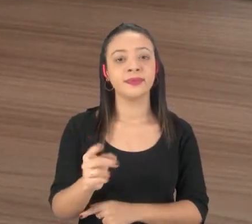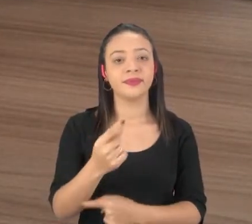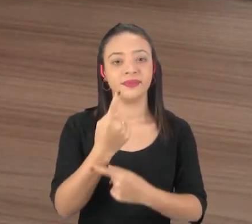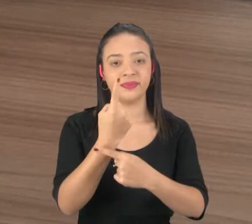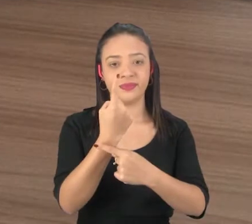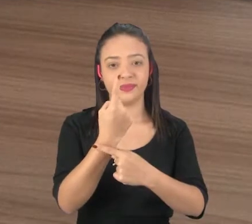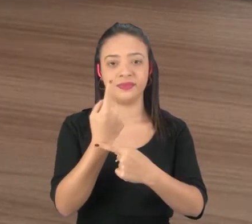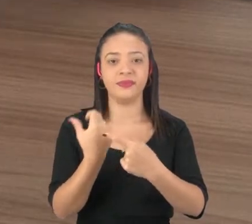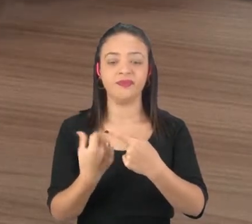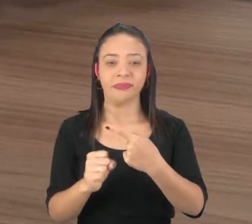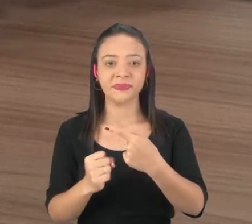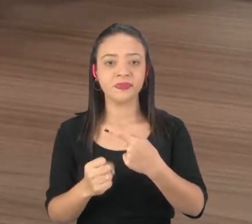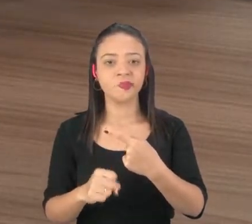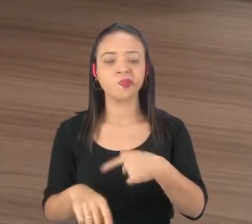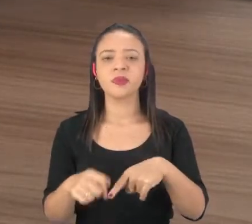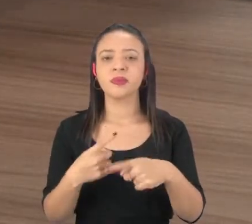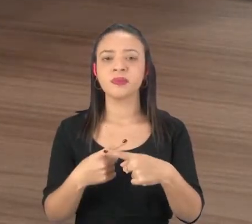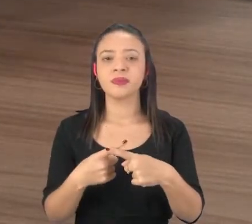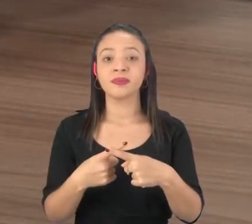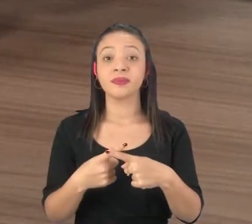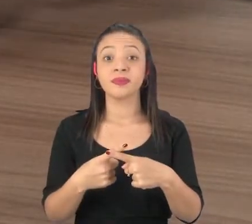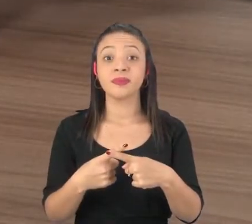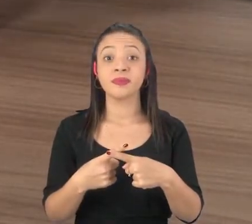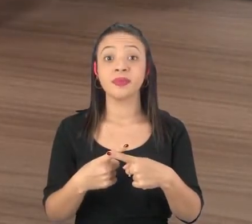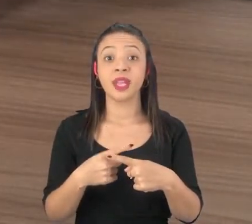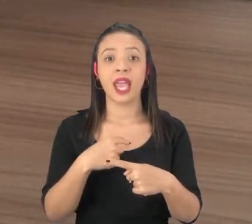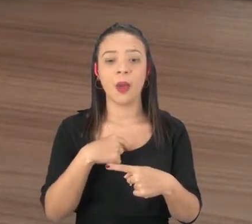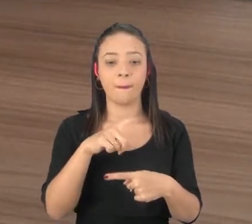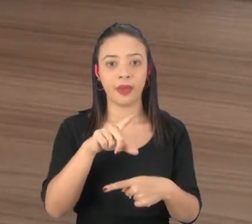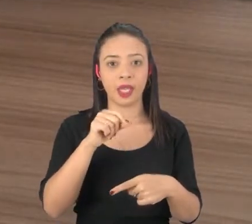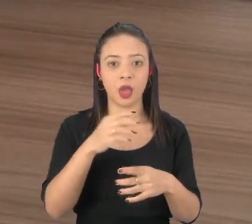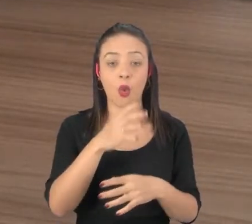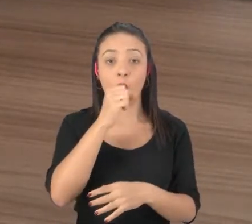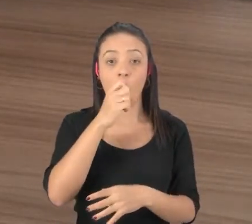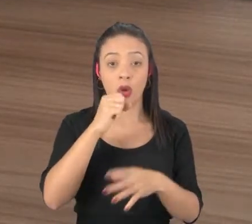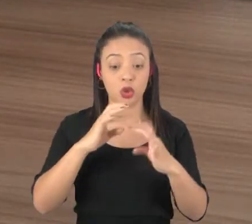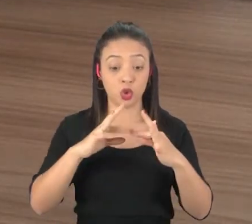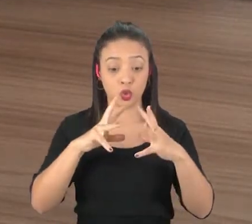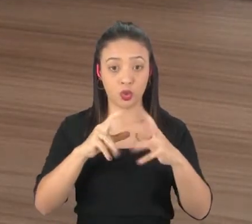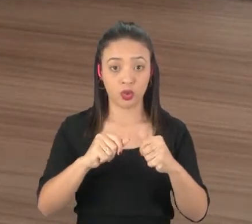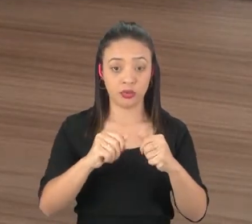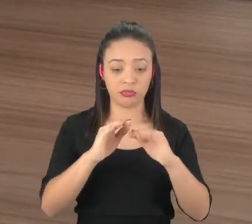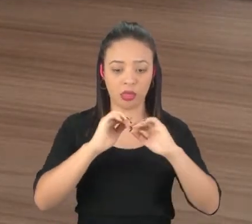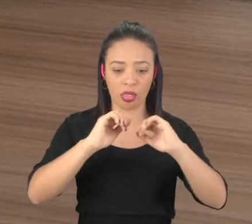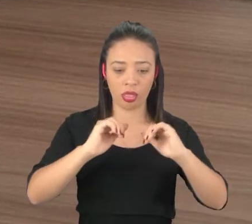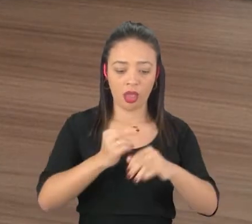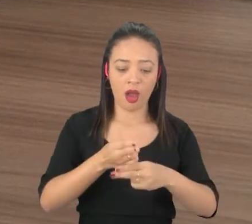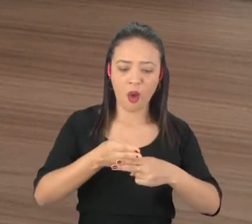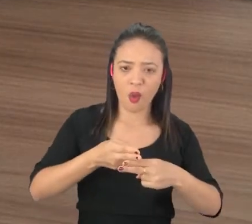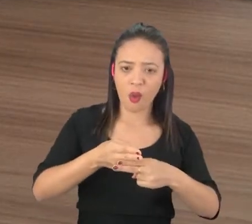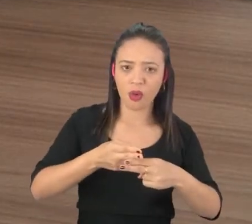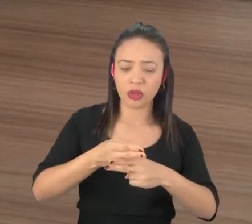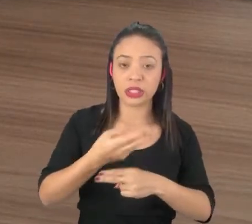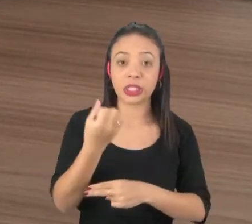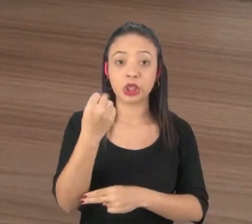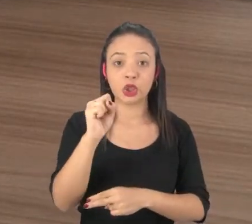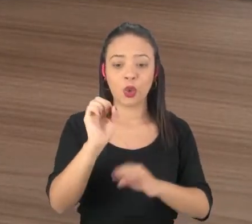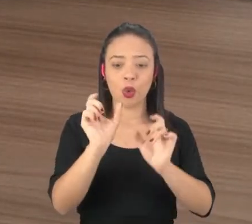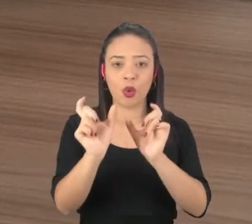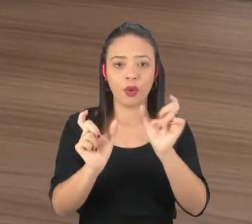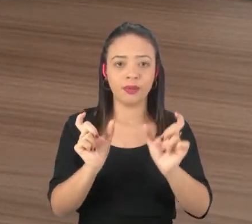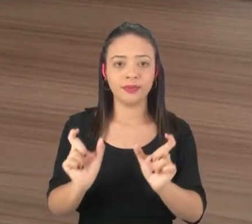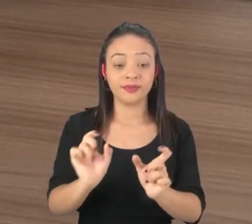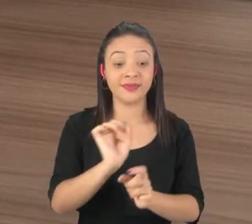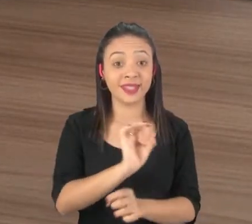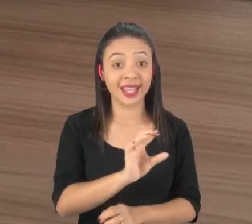chamar de um oitavo porque eu fiquei com o eu peguei um todo e dividir em oito partes então cada